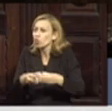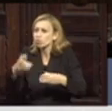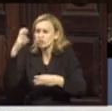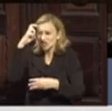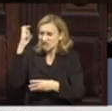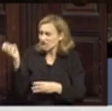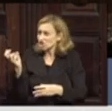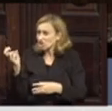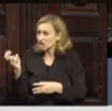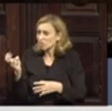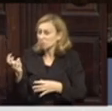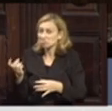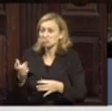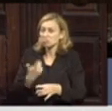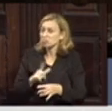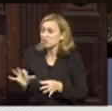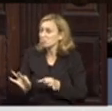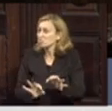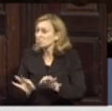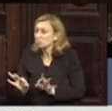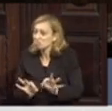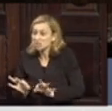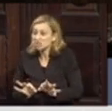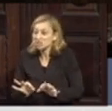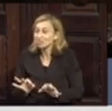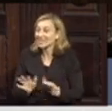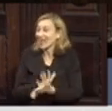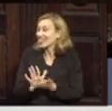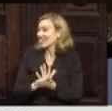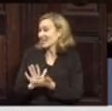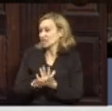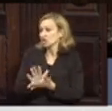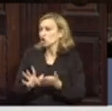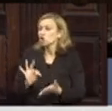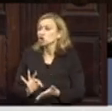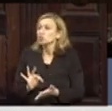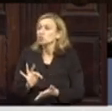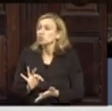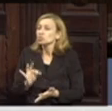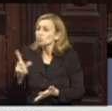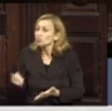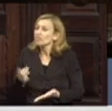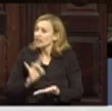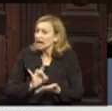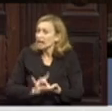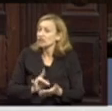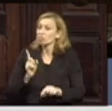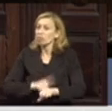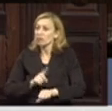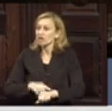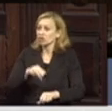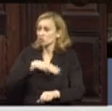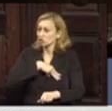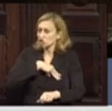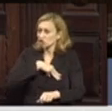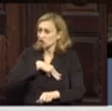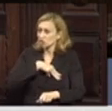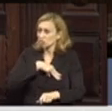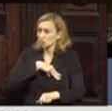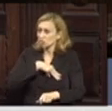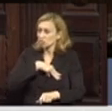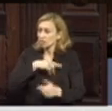eles estavam fugindo pelas linhas normais de ônibus. E só a polícia não viu? Só a polícia não sabia